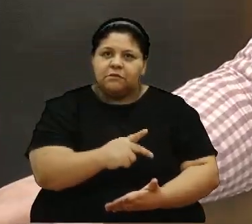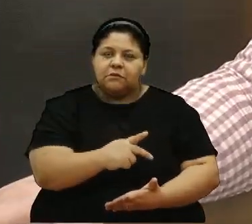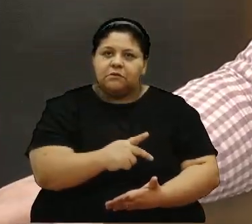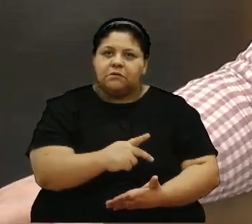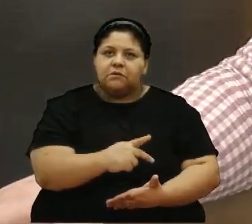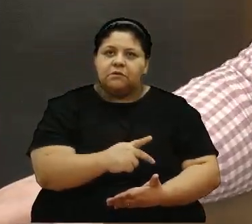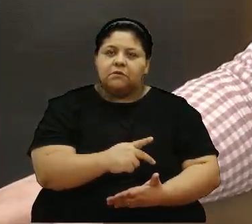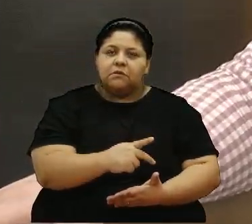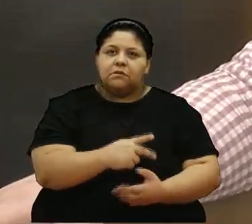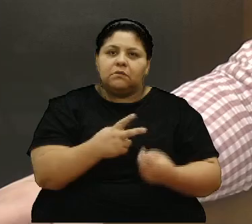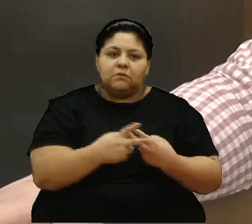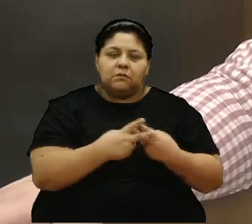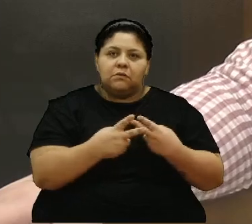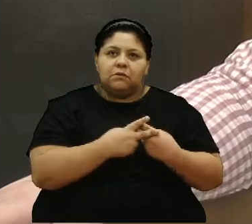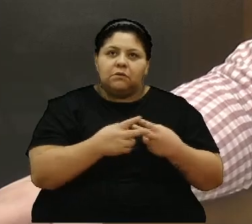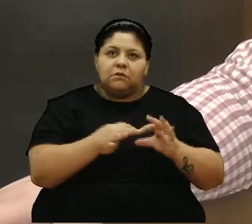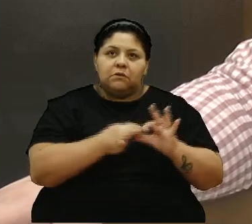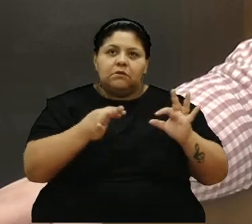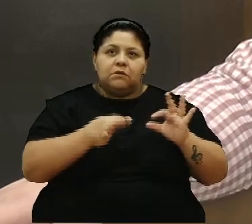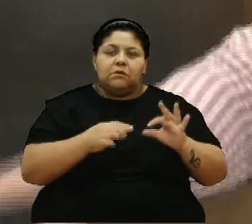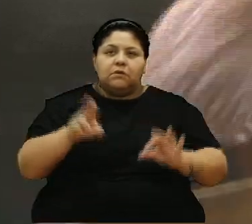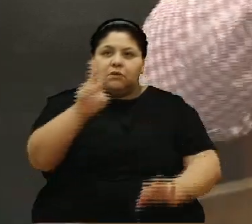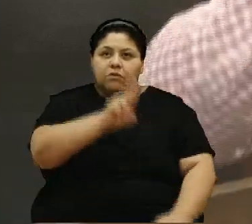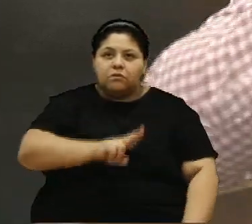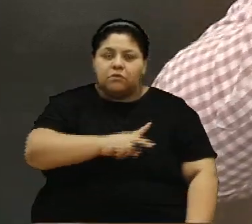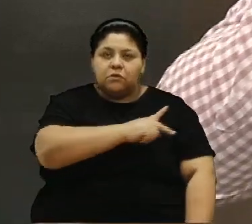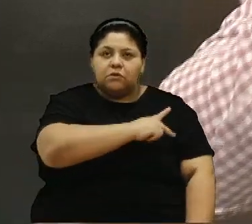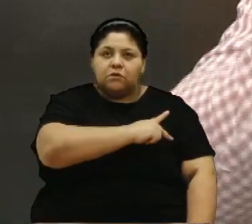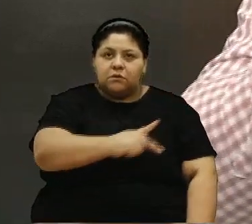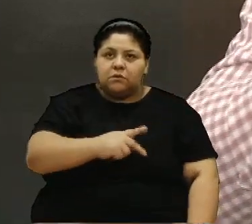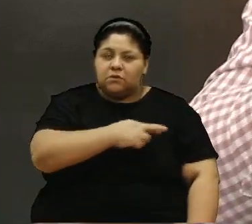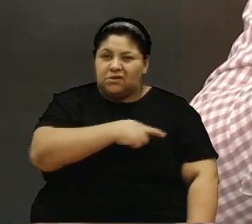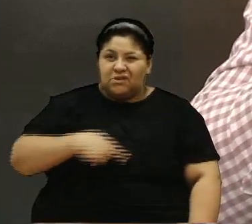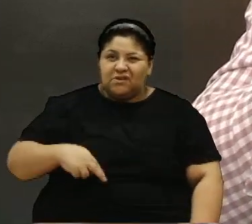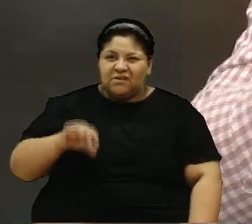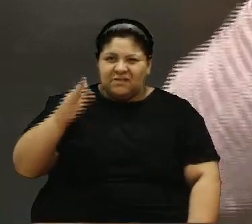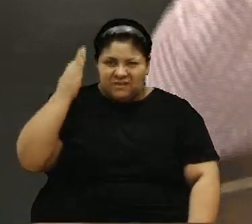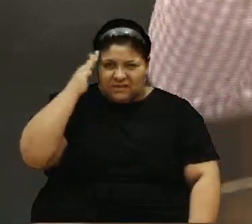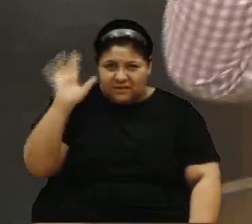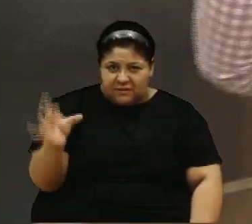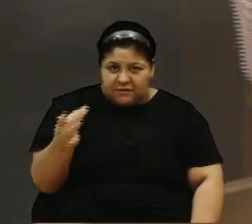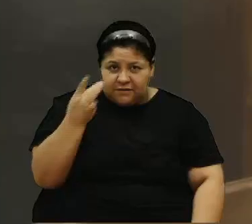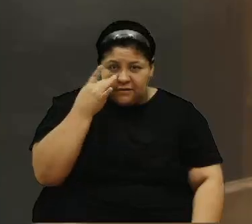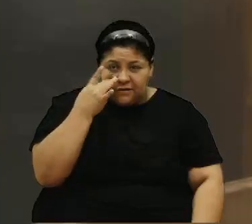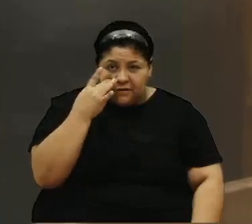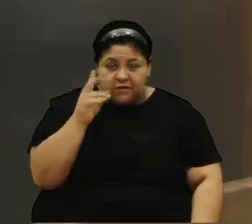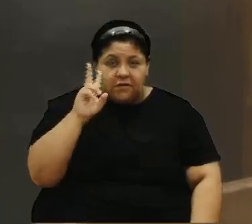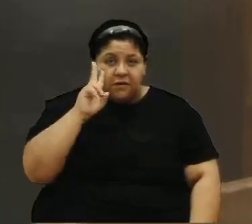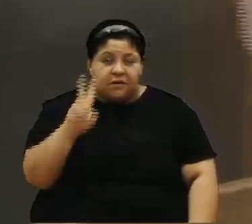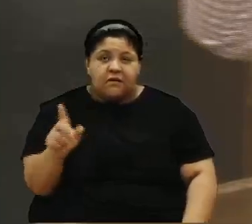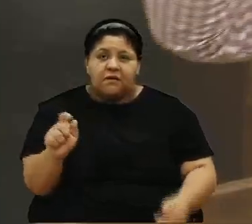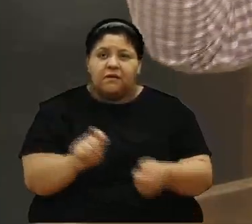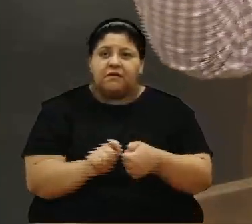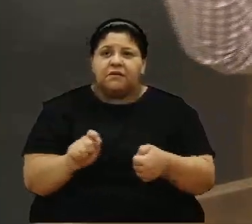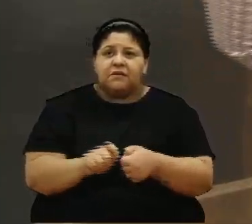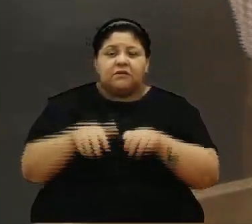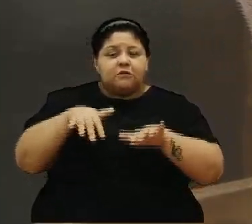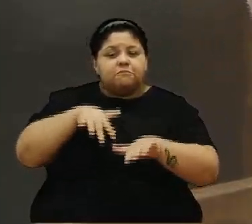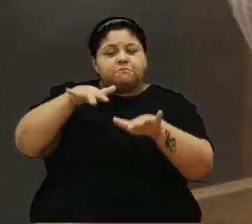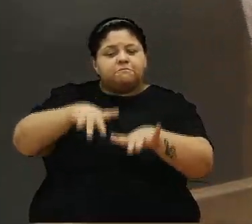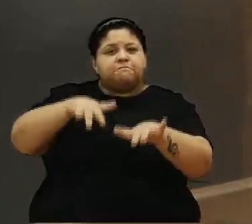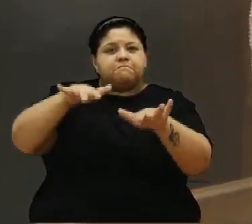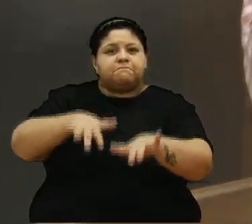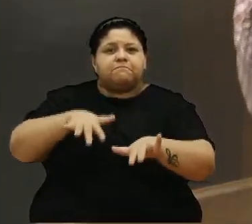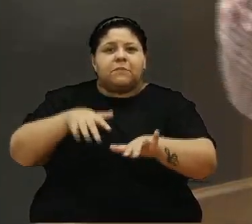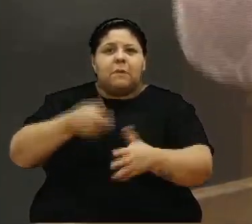que ocupa a função de presidente da República? Peço a palavra. E sabe o que me chama a atenção? Eu não vi ninguém fazendo passeata, manifestação e